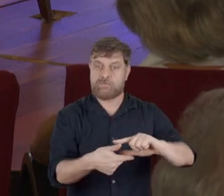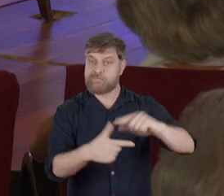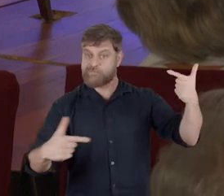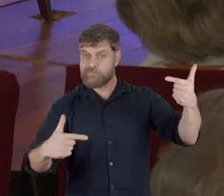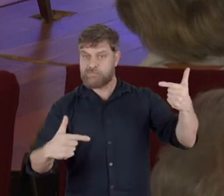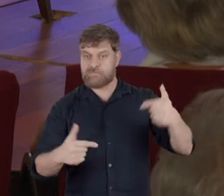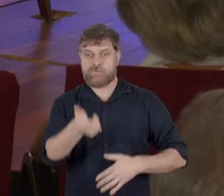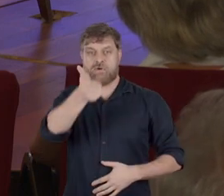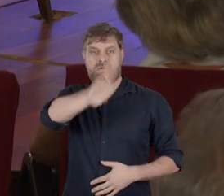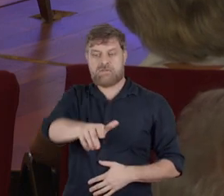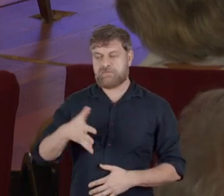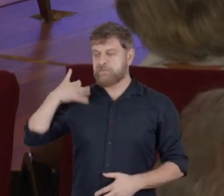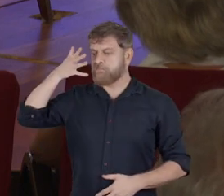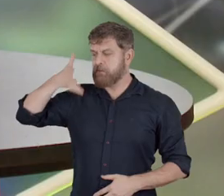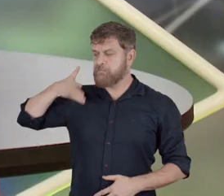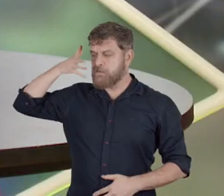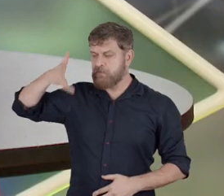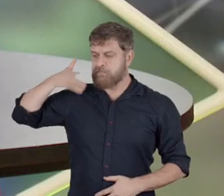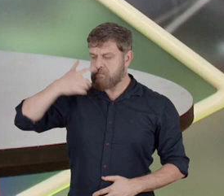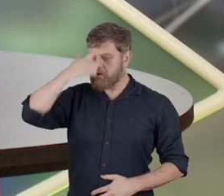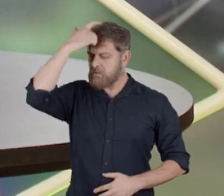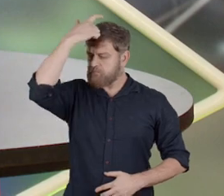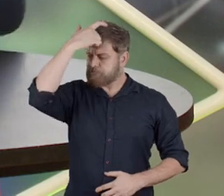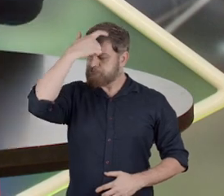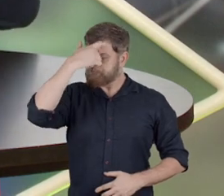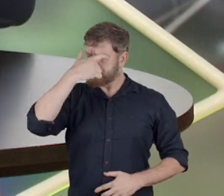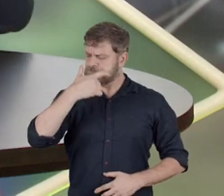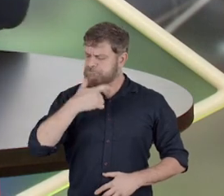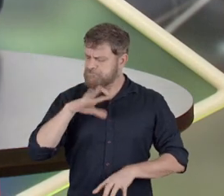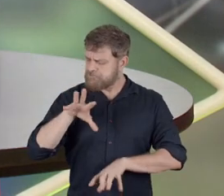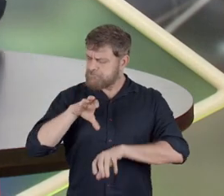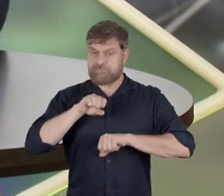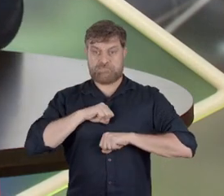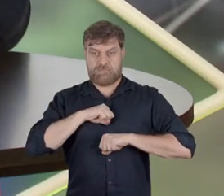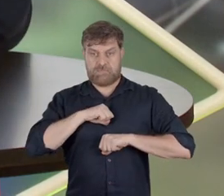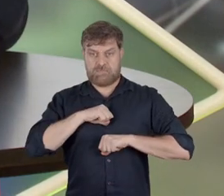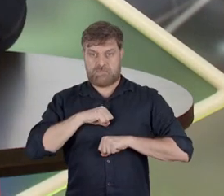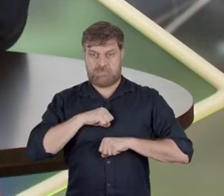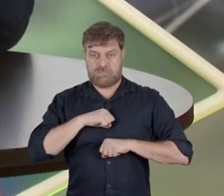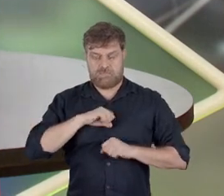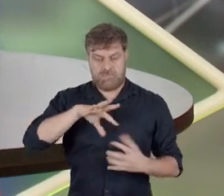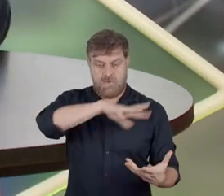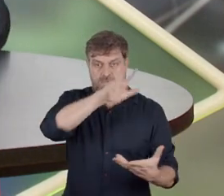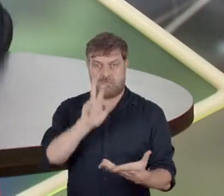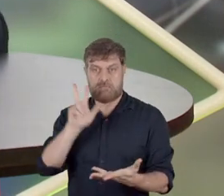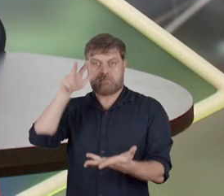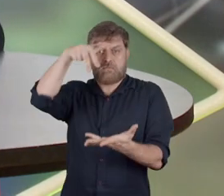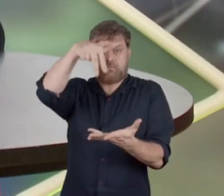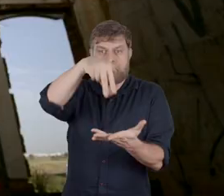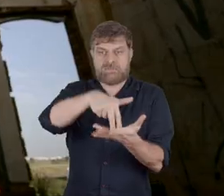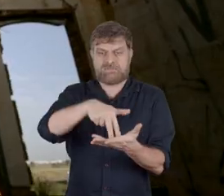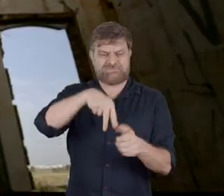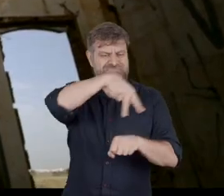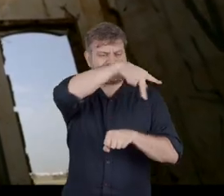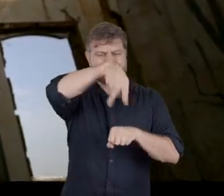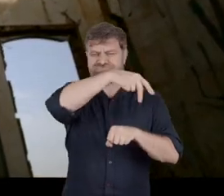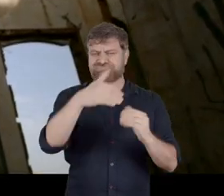os discursos de formação do sujeito enquanto pertencimento no mundo não têm nada a ver com o